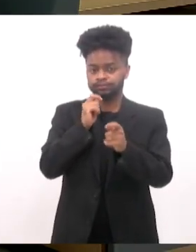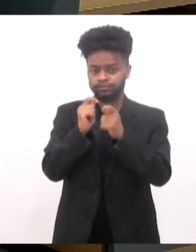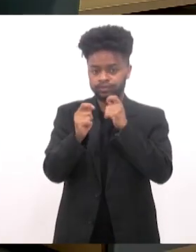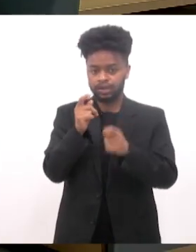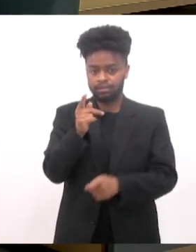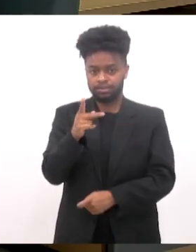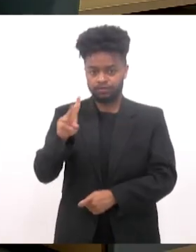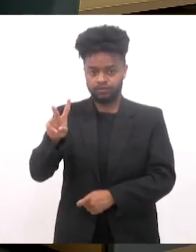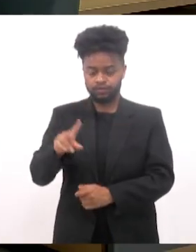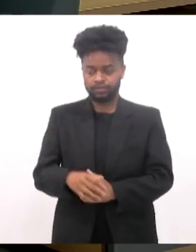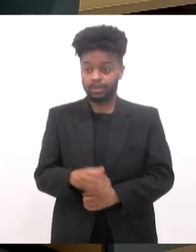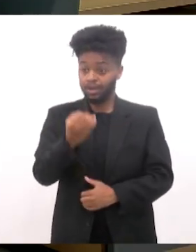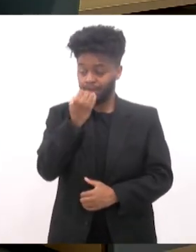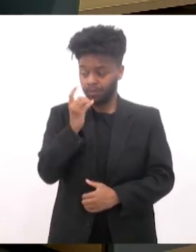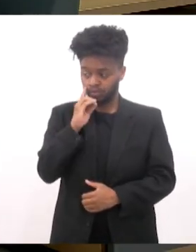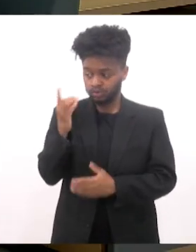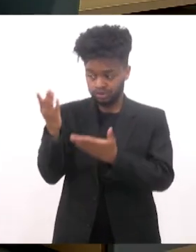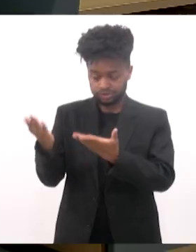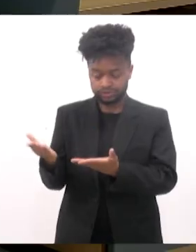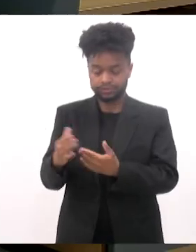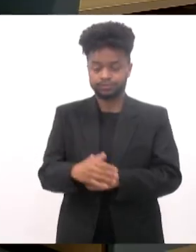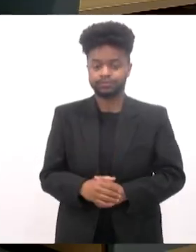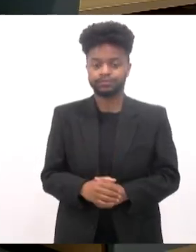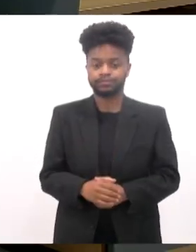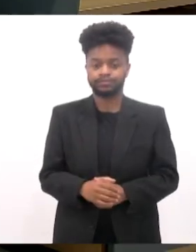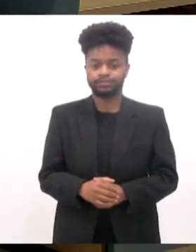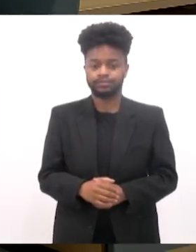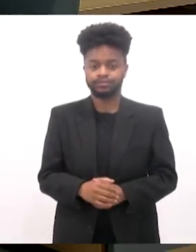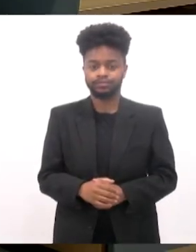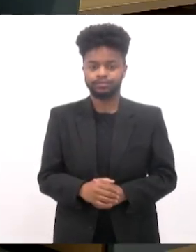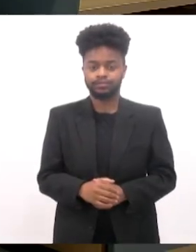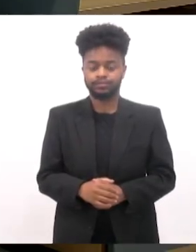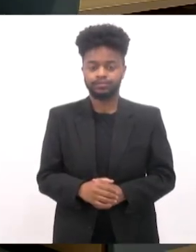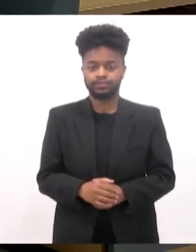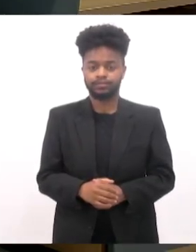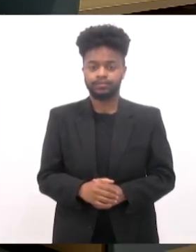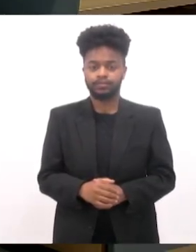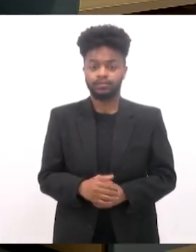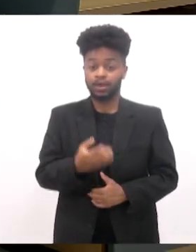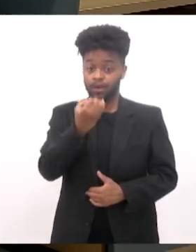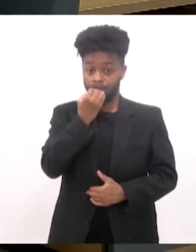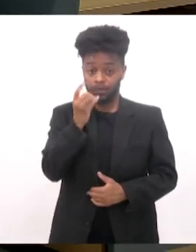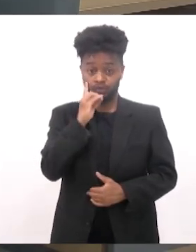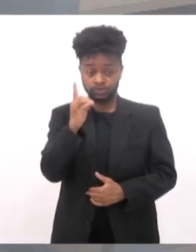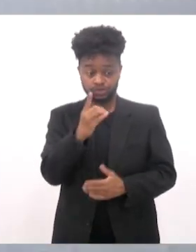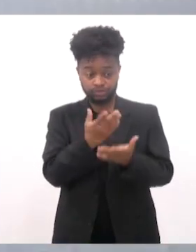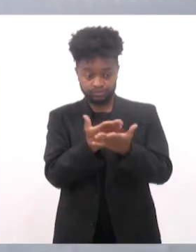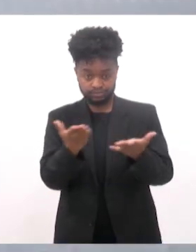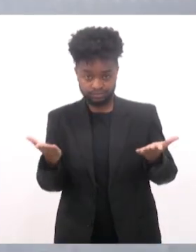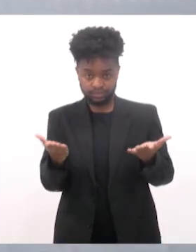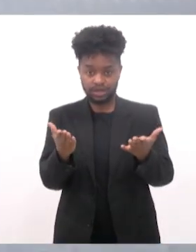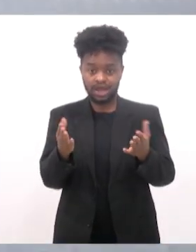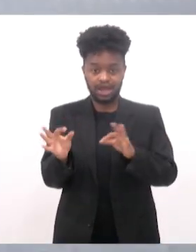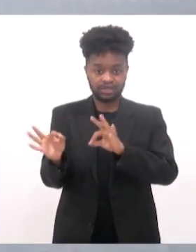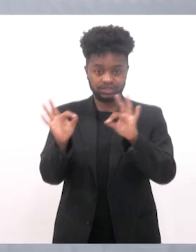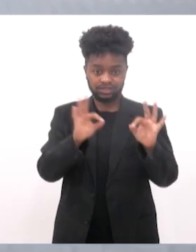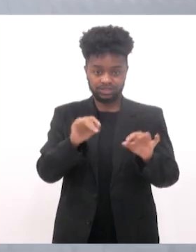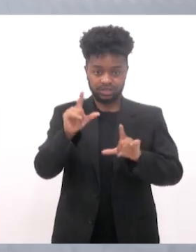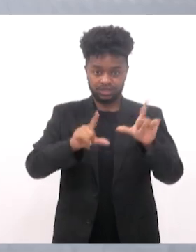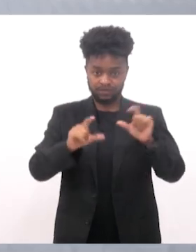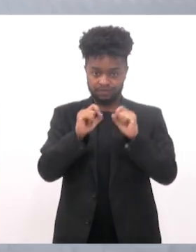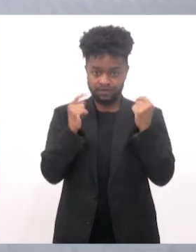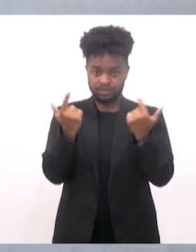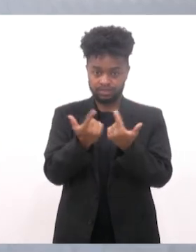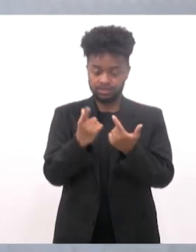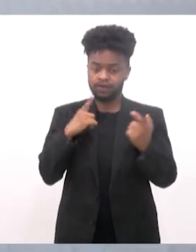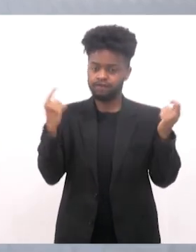Vitor Viviani. Bom dia, PV. Bom dia, Vicente. Bom dia a todos que acompanham a TV Alerj,